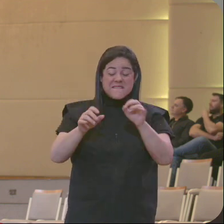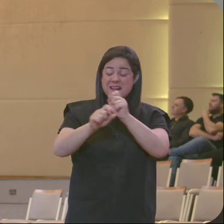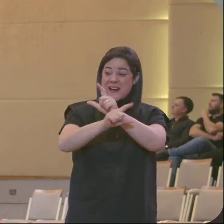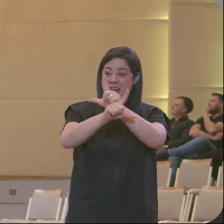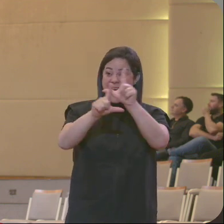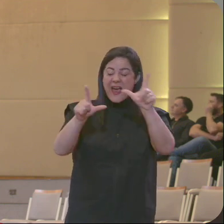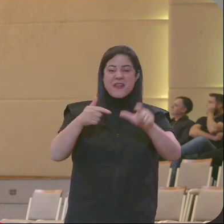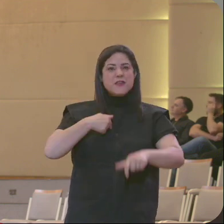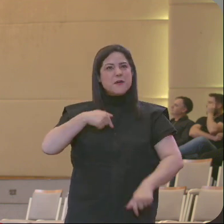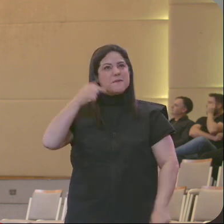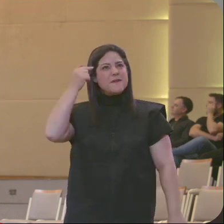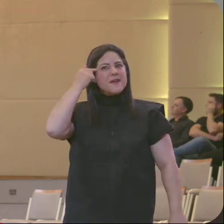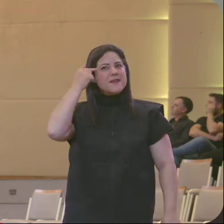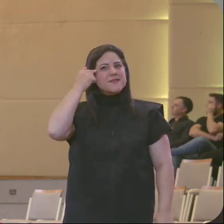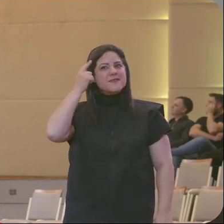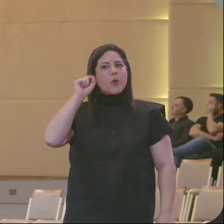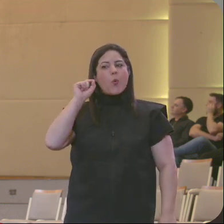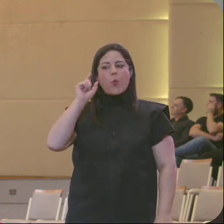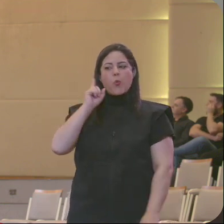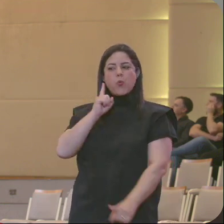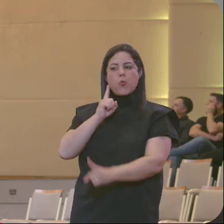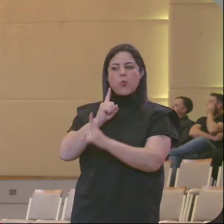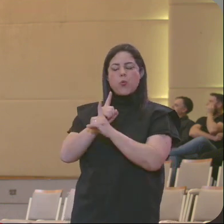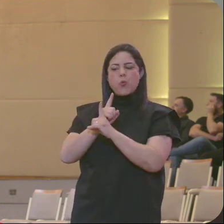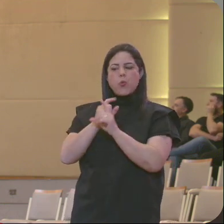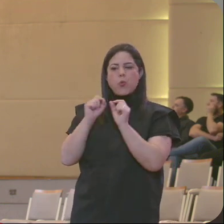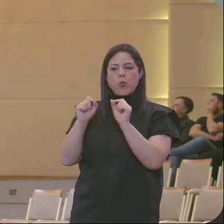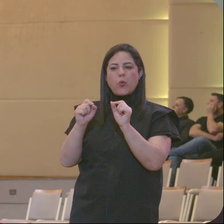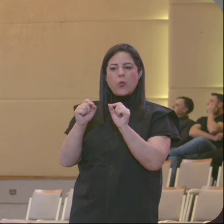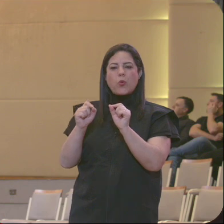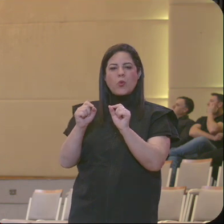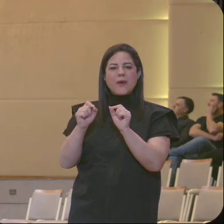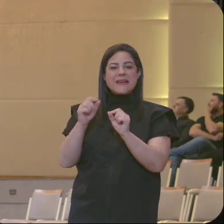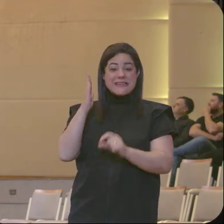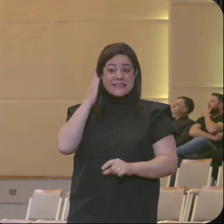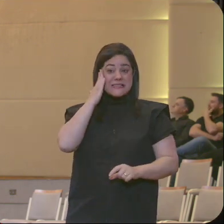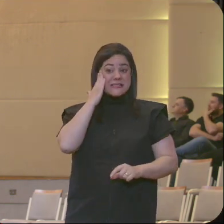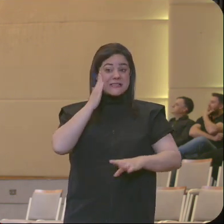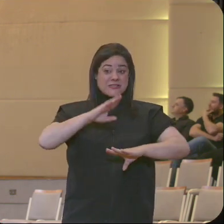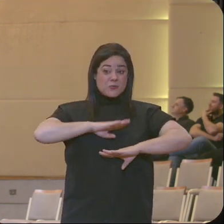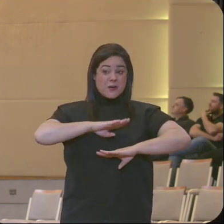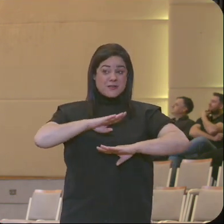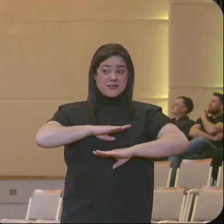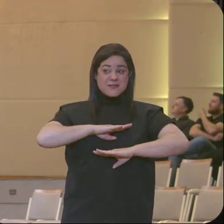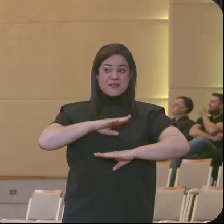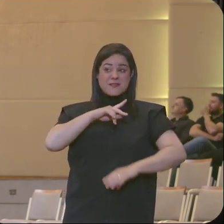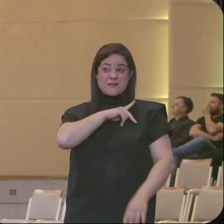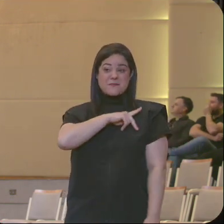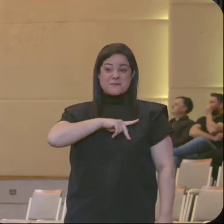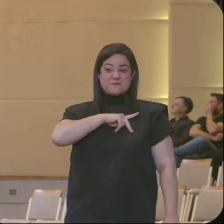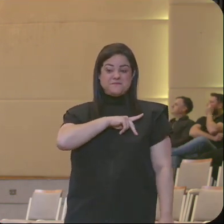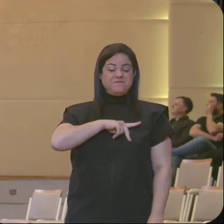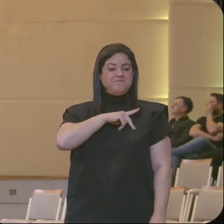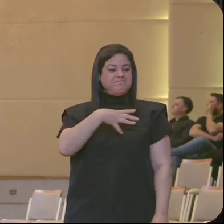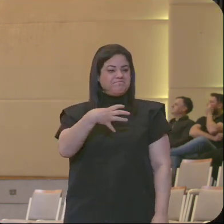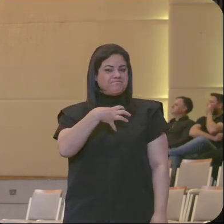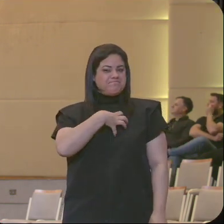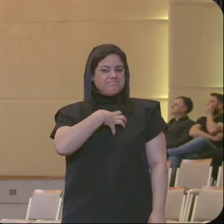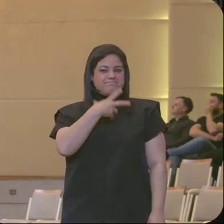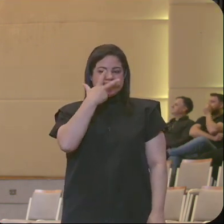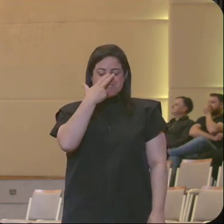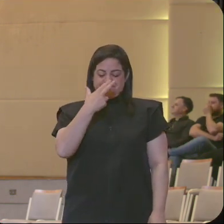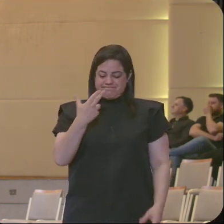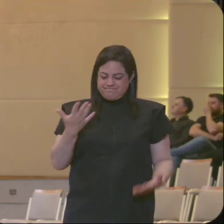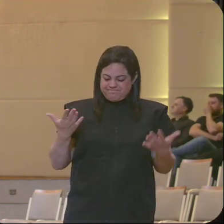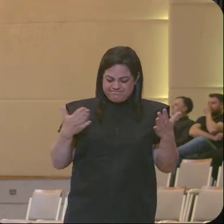audivelmente. E eu fiquei pensando, o que eu vou encontrar? Sabe aquelas situações pastorais que você se sente extremamente